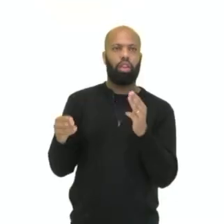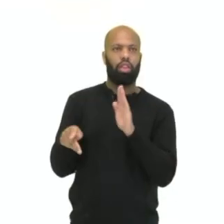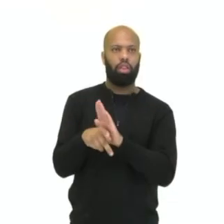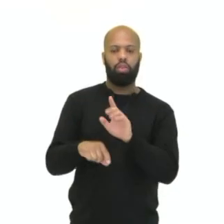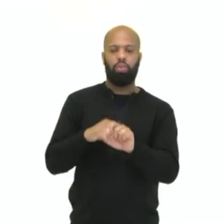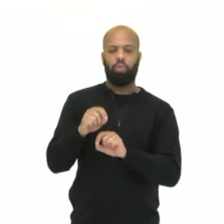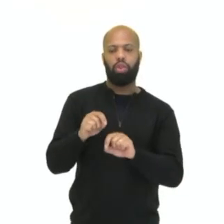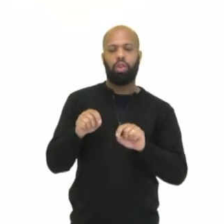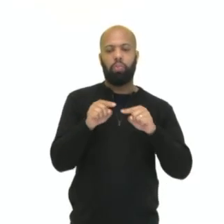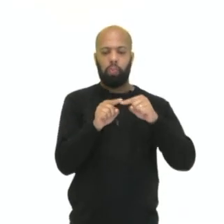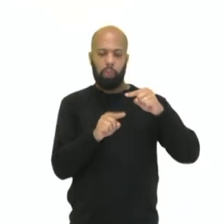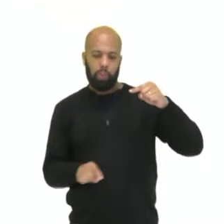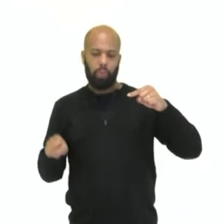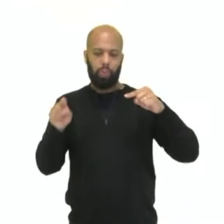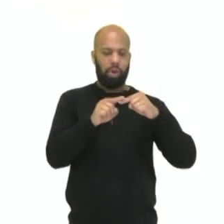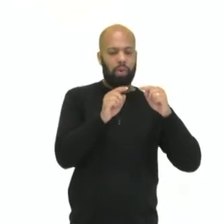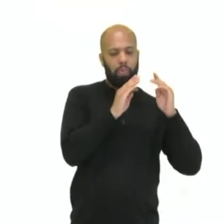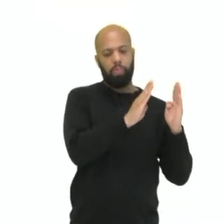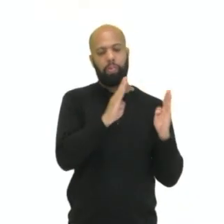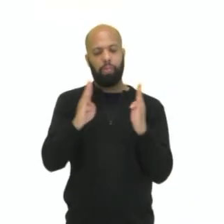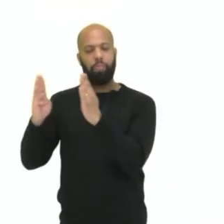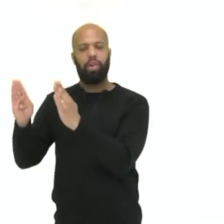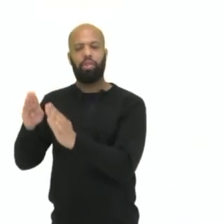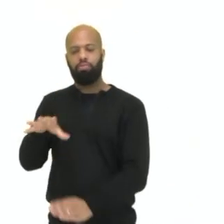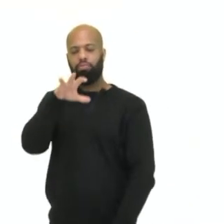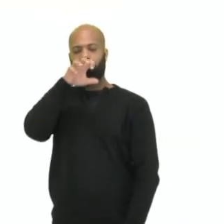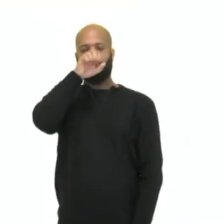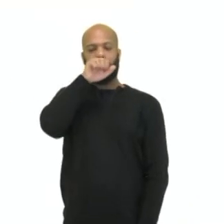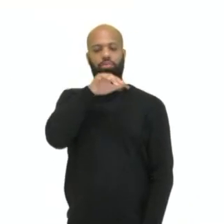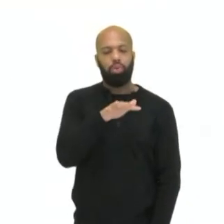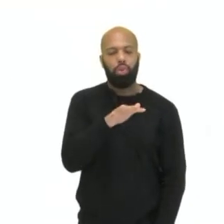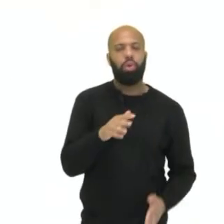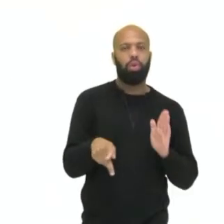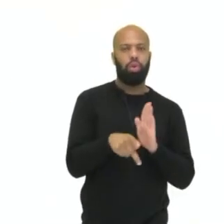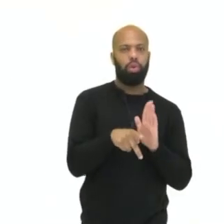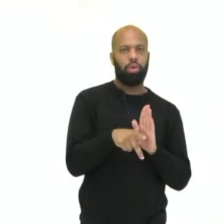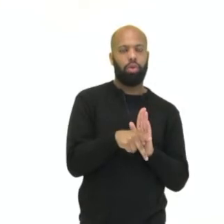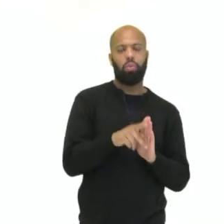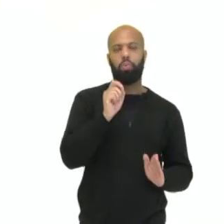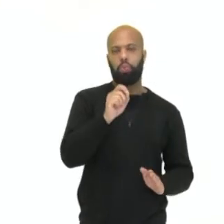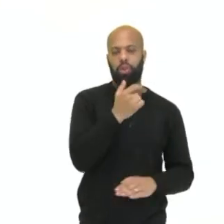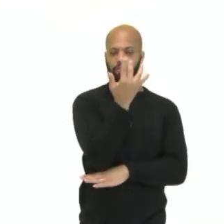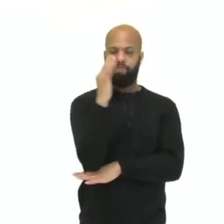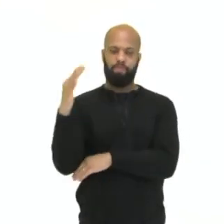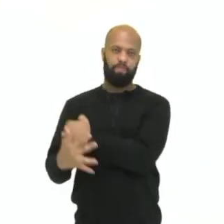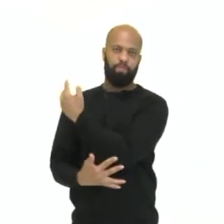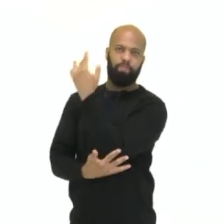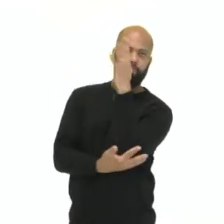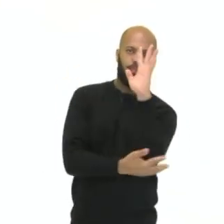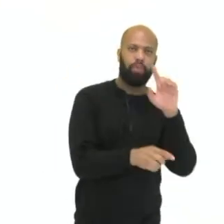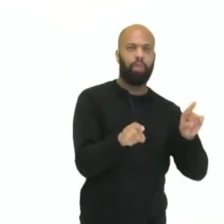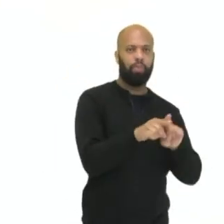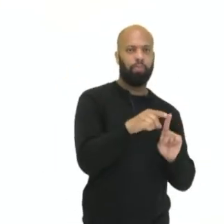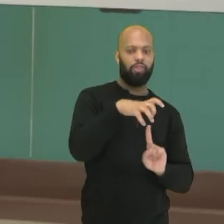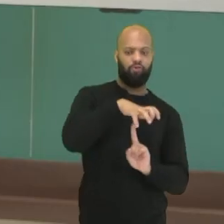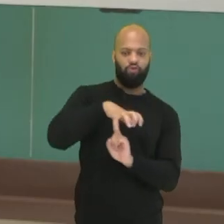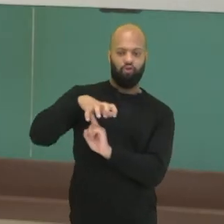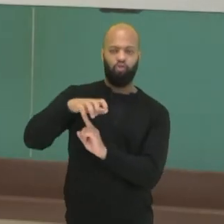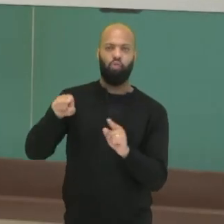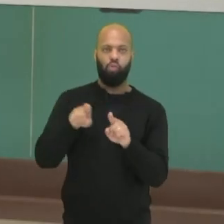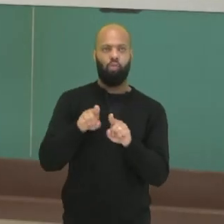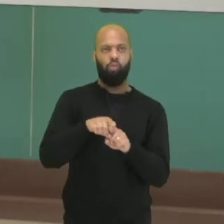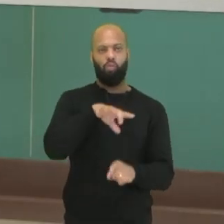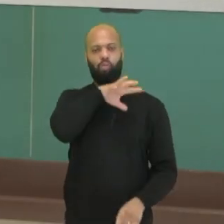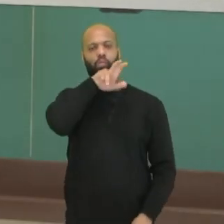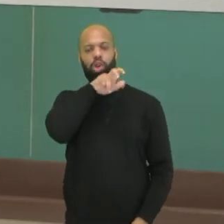processo de respiração que acontece tanto pelas plantas, né, quanto pelos animais, por fungos e tudo mais, ajuda também